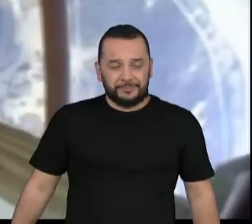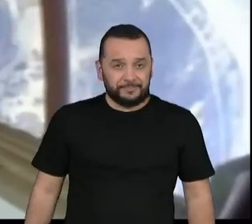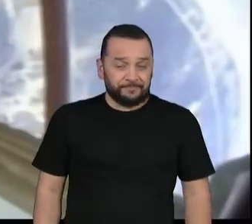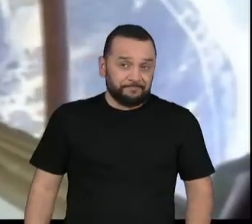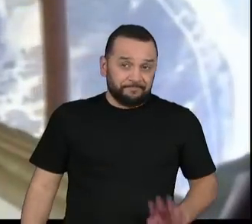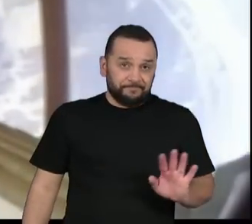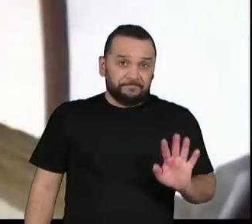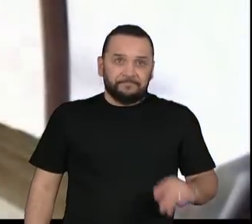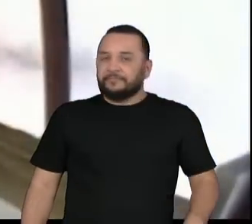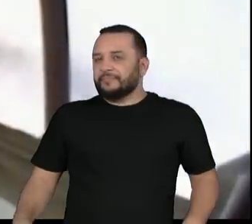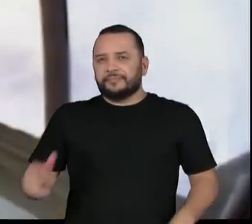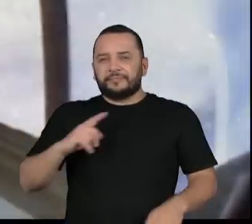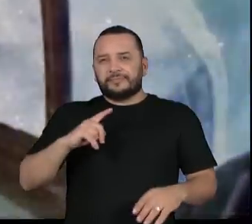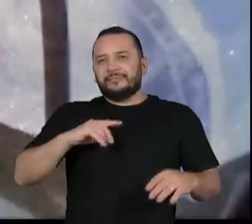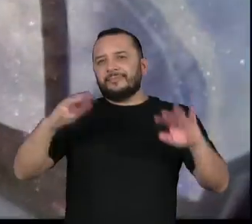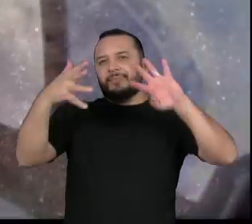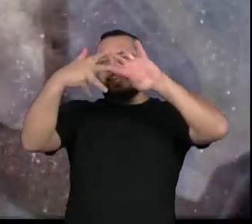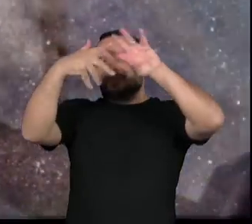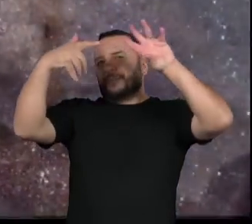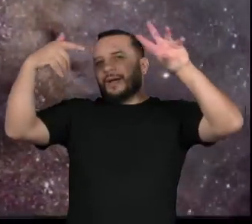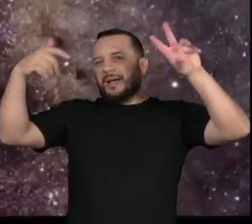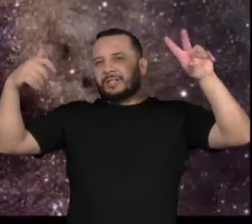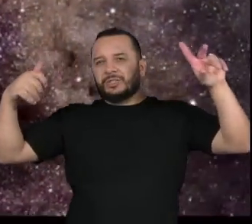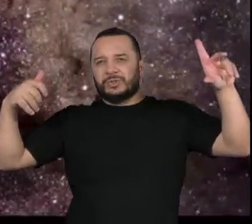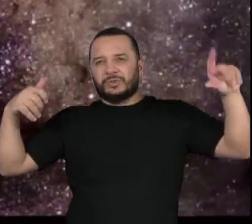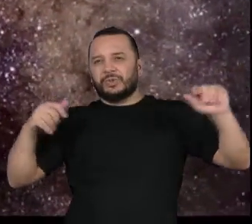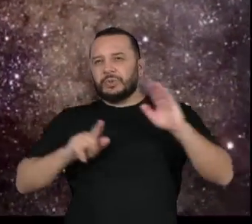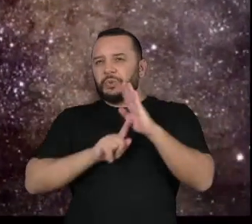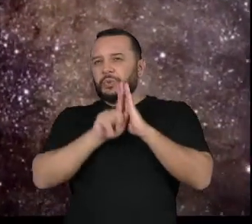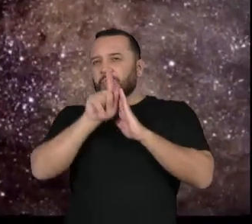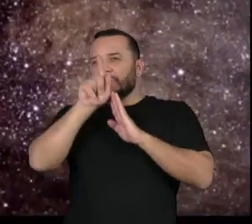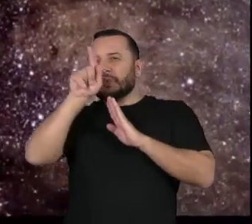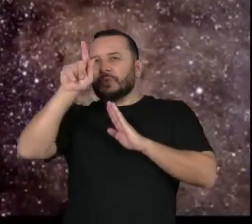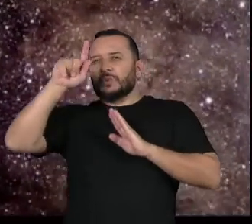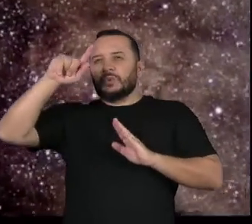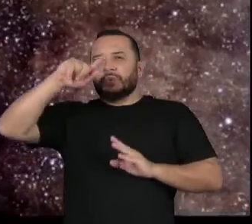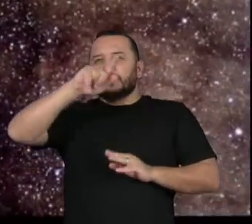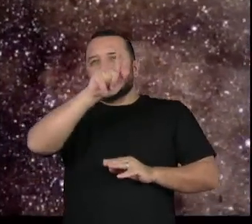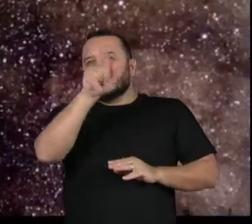Cruzar o espaço sideral e desvendar o universo.